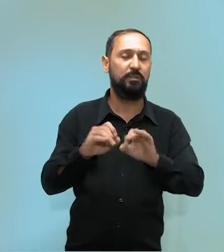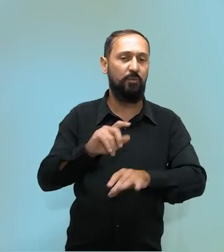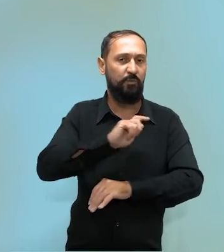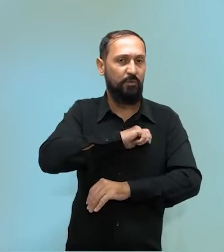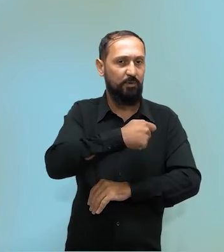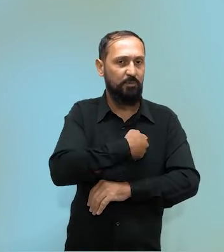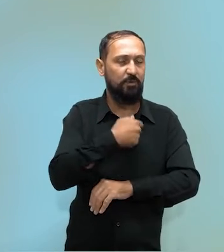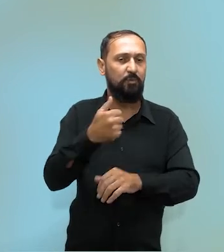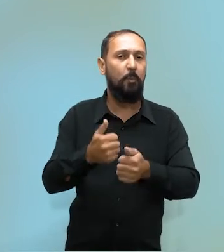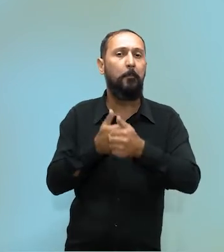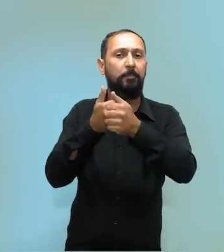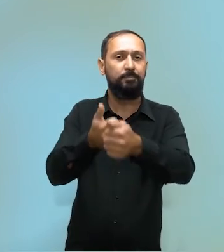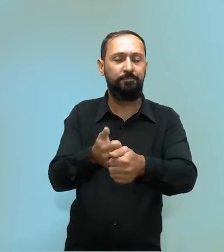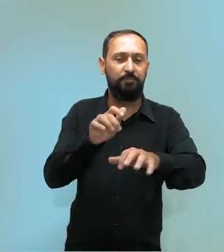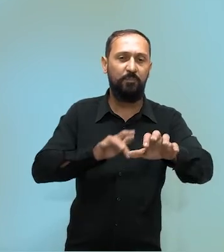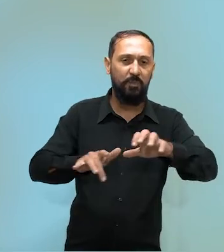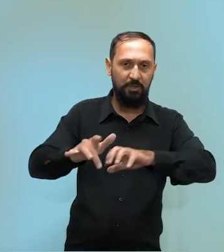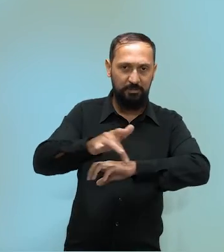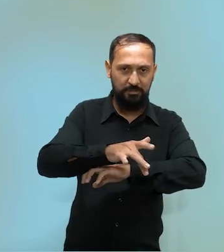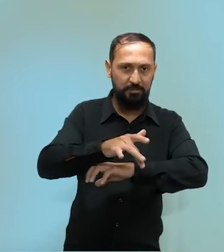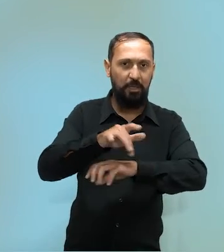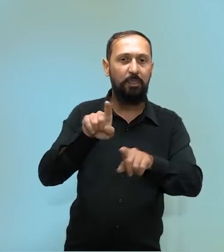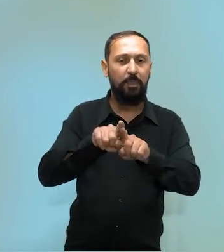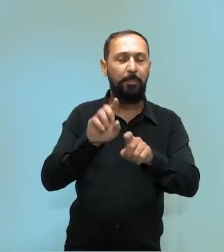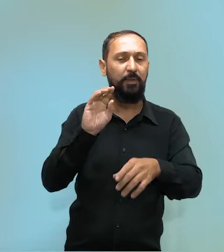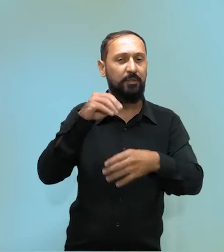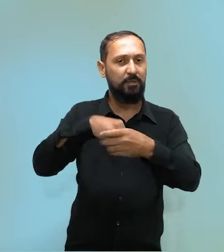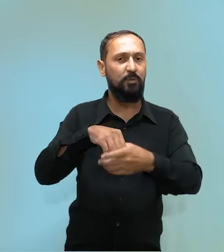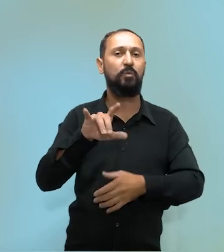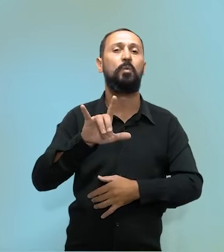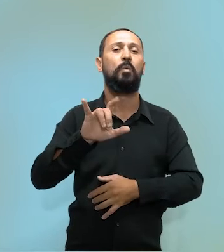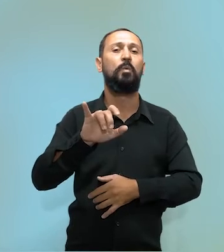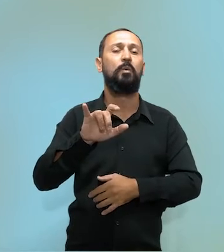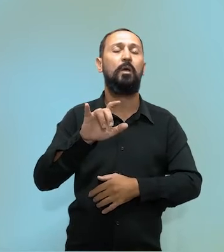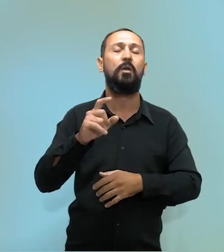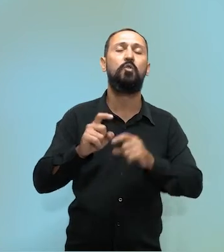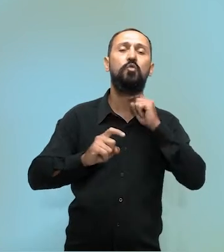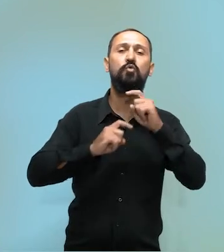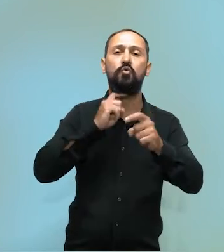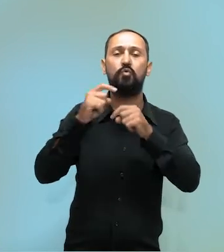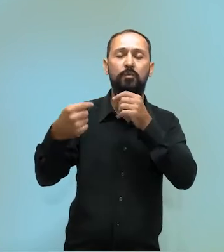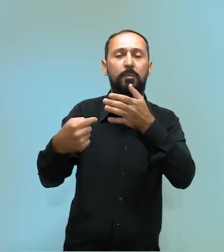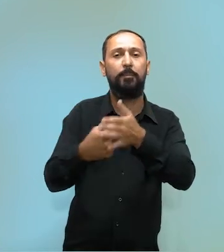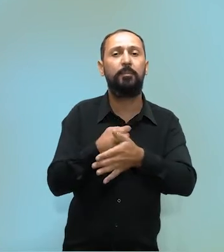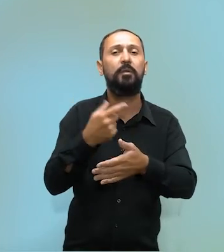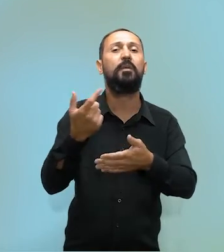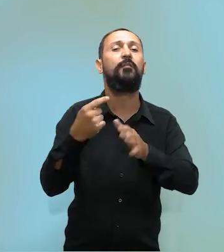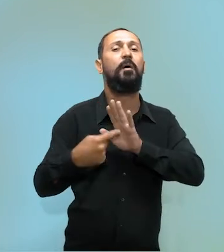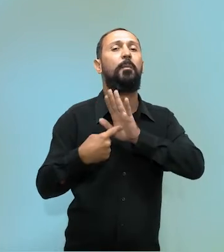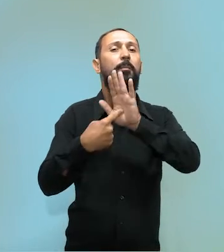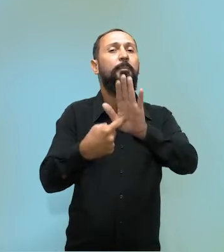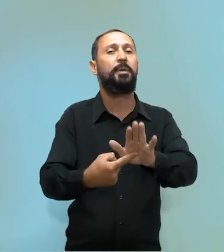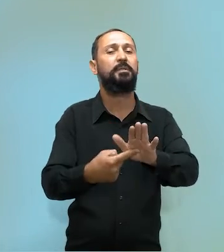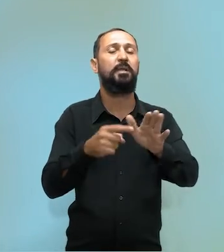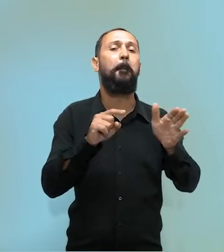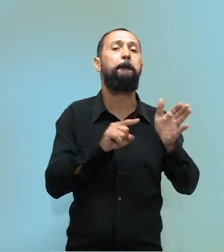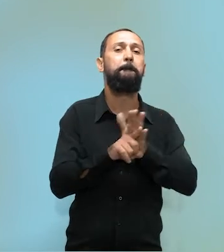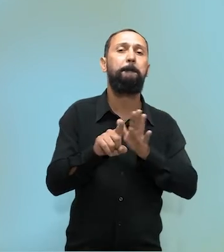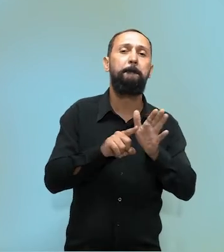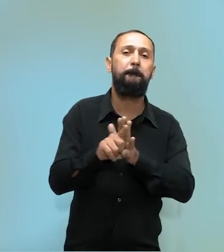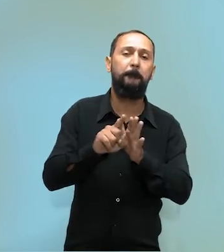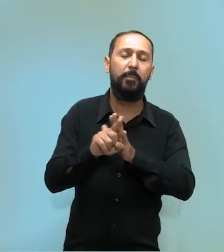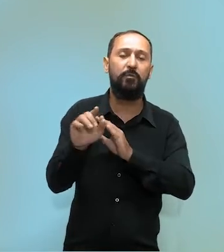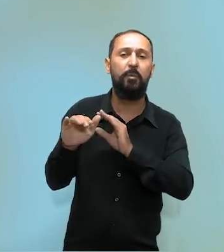educação fiscal, os nossos seguidores, vocês que acompanham a gente também no Instagram, mandaram as suas dúvidas e quem vai apresentar